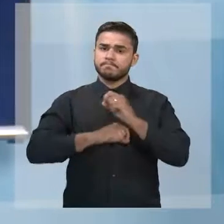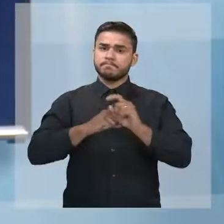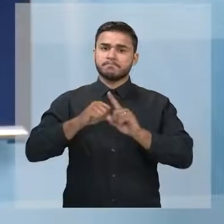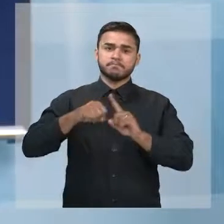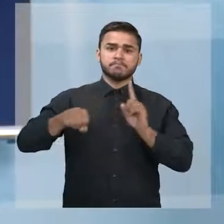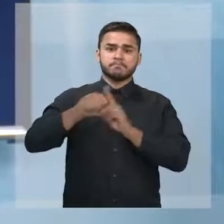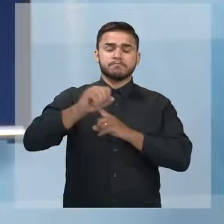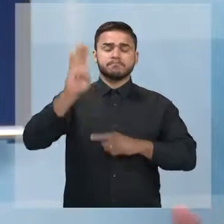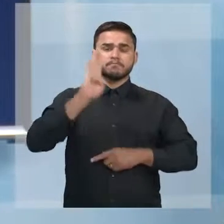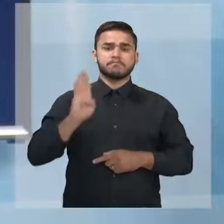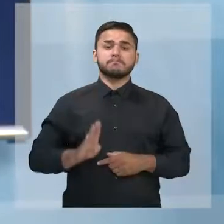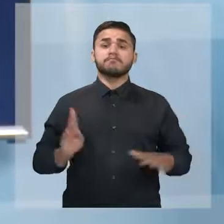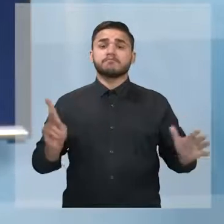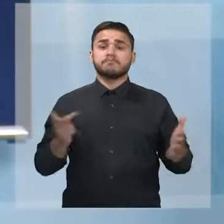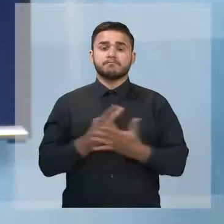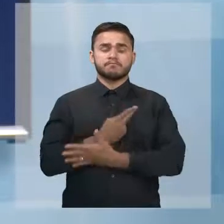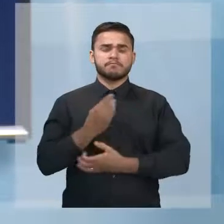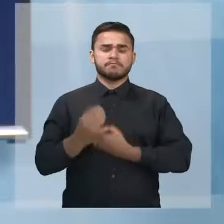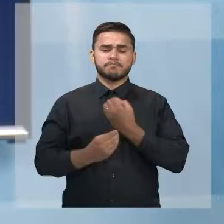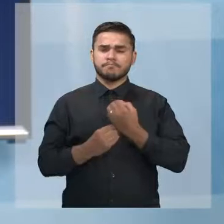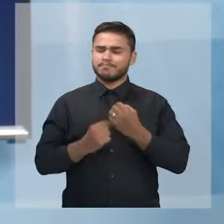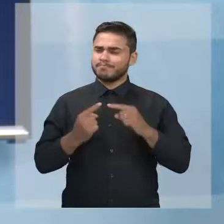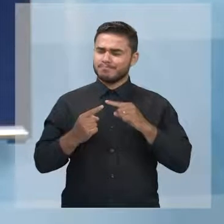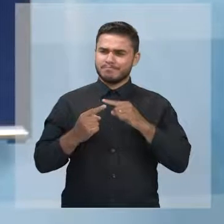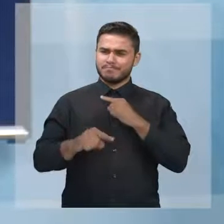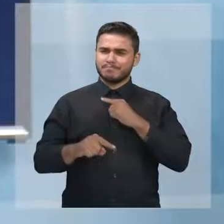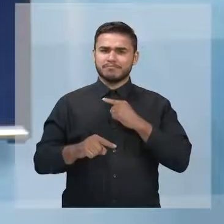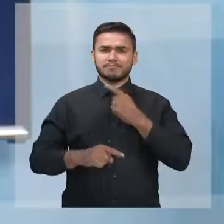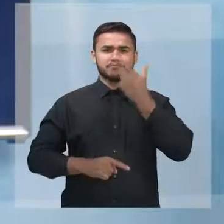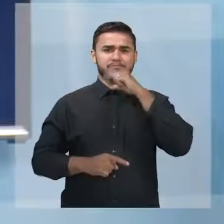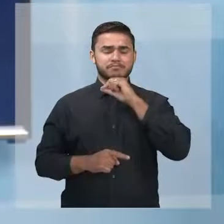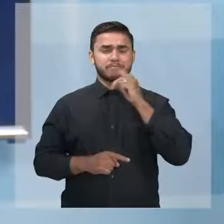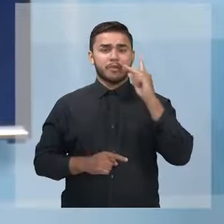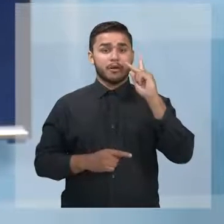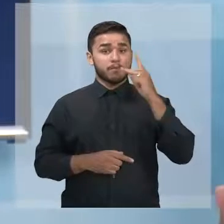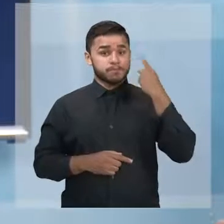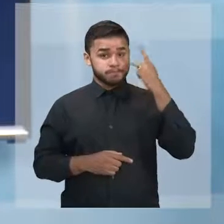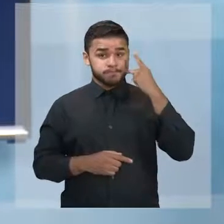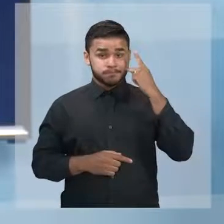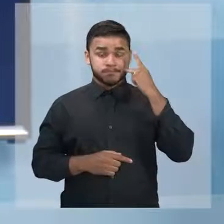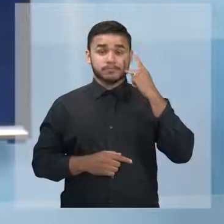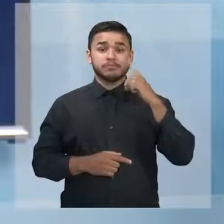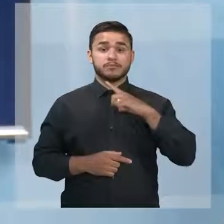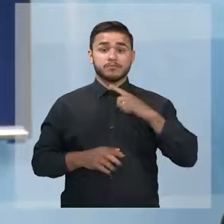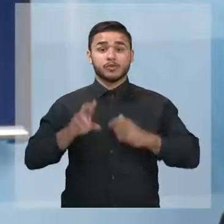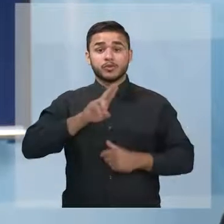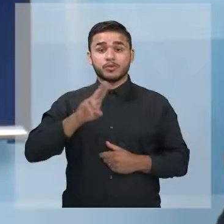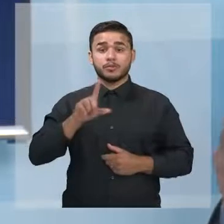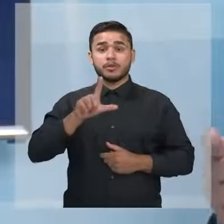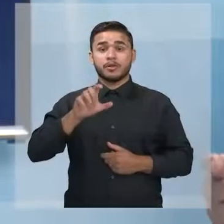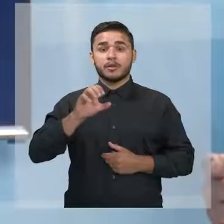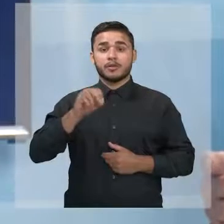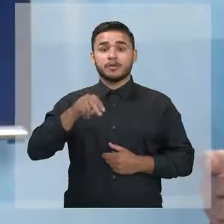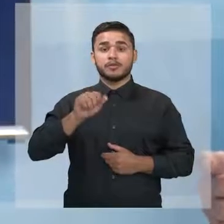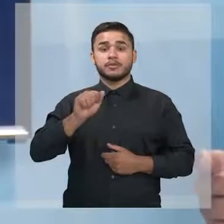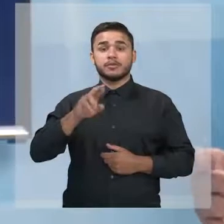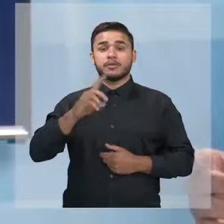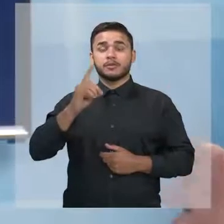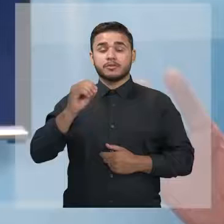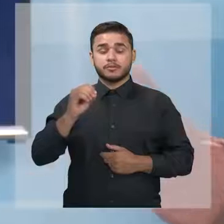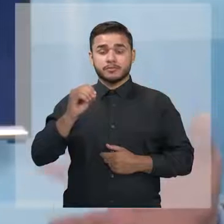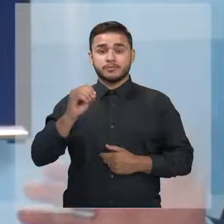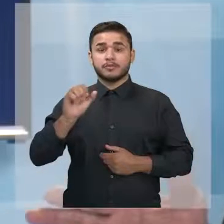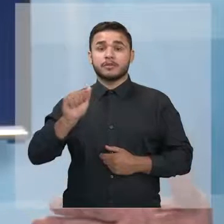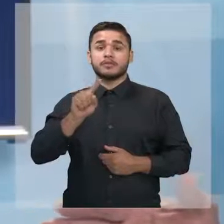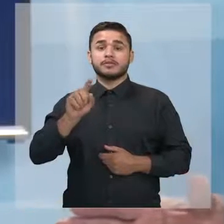impactada por declarações, no mínimo fora de propósito, de um promotor de justiça de nome Leonardo Azevedo,